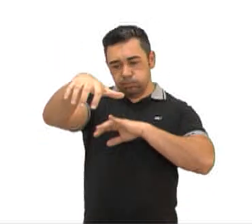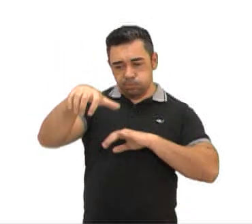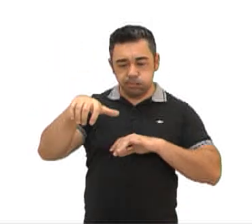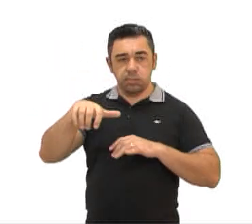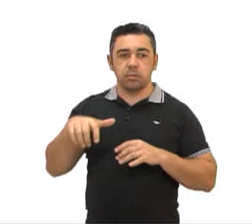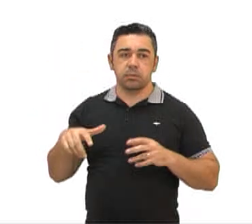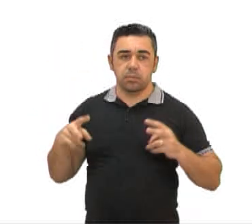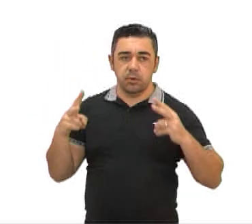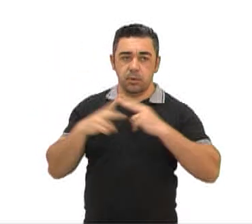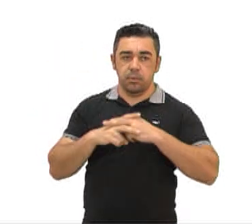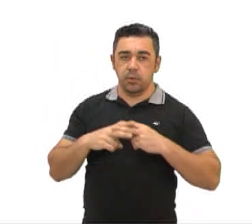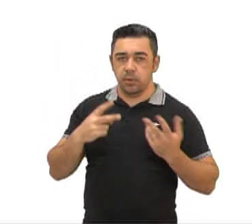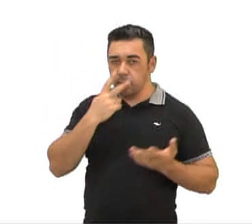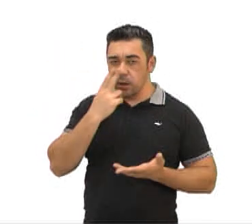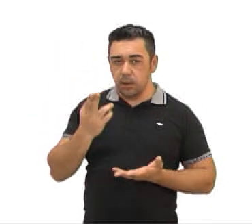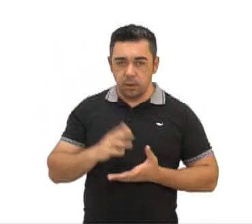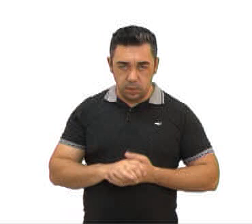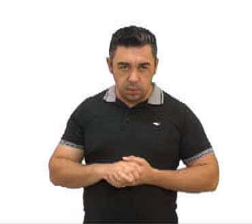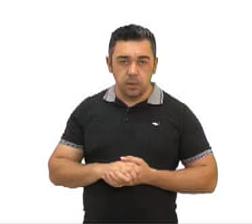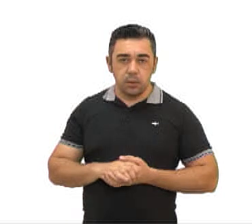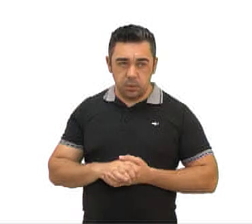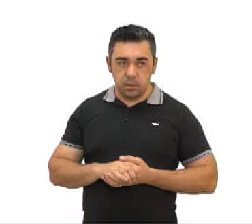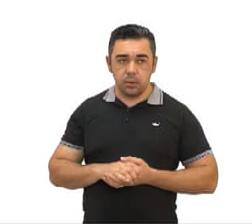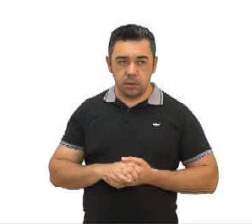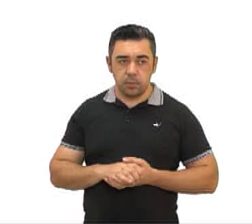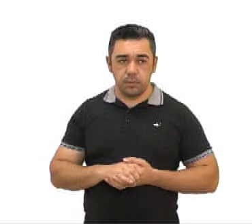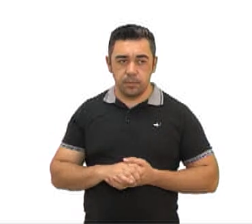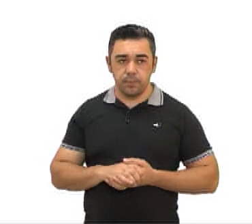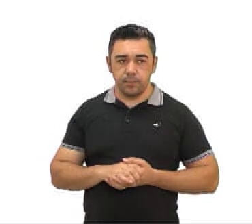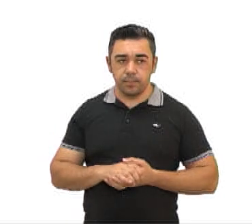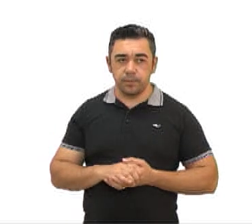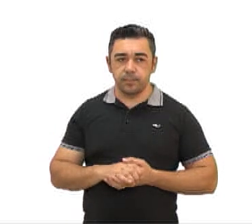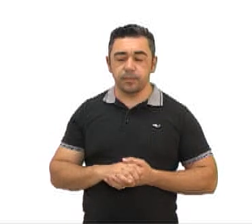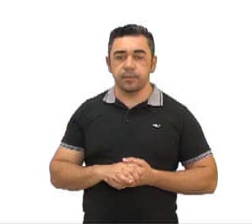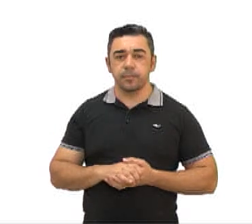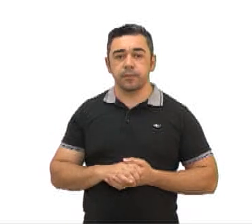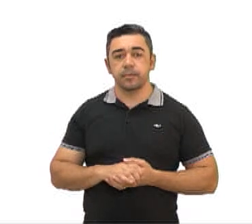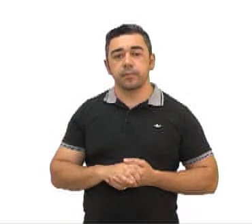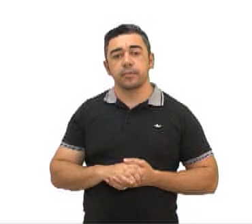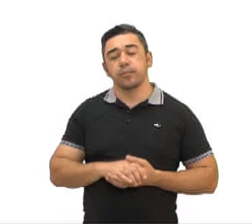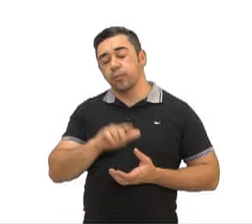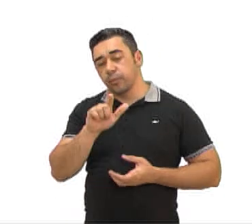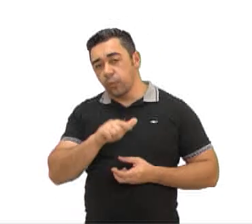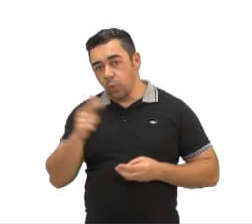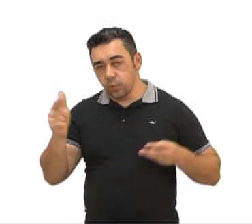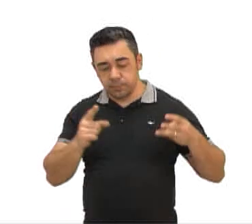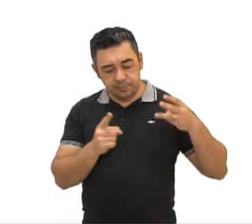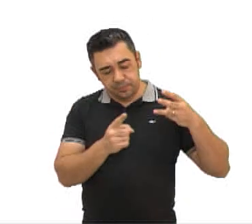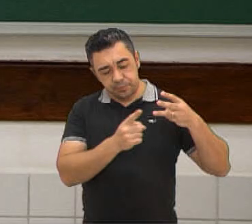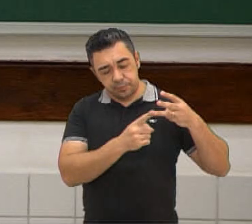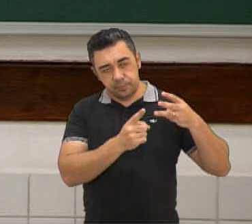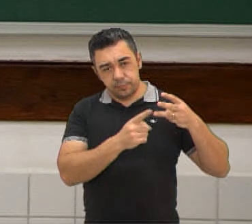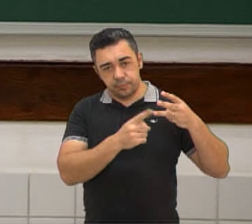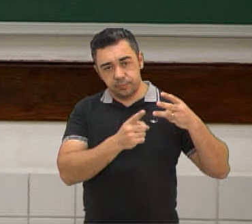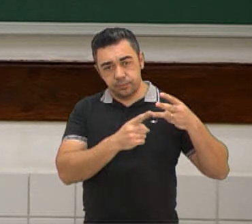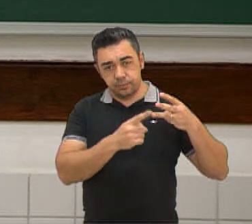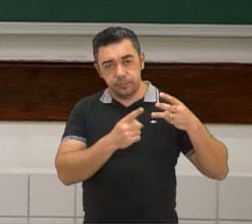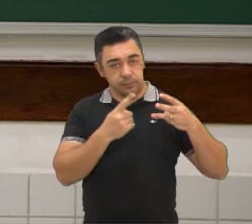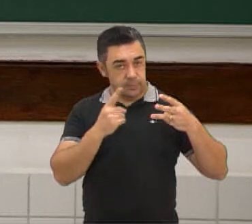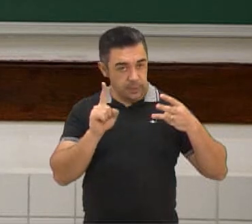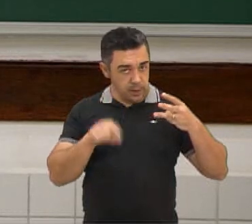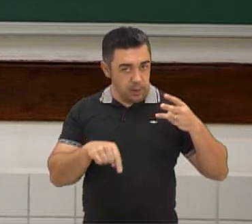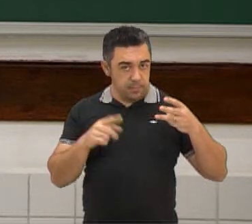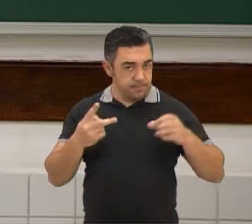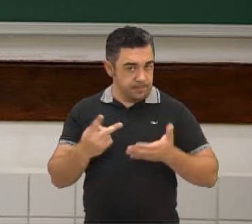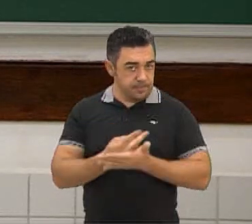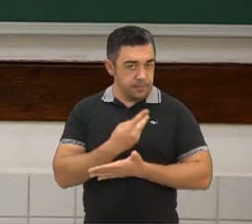se agarrando ali, quase numa agressão, tá? Outra coisa interessante que também é